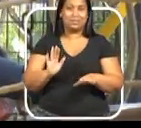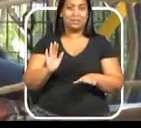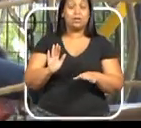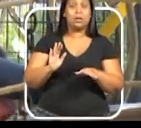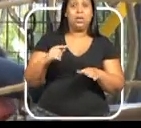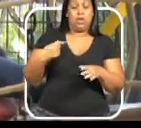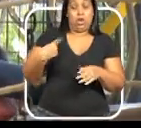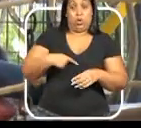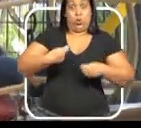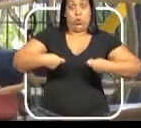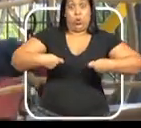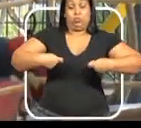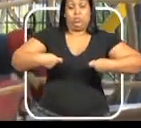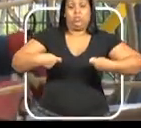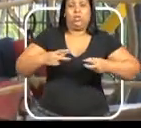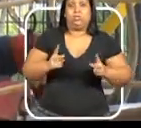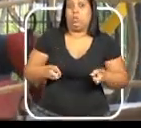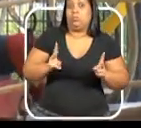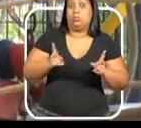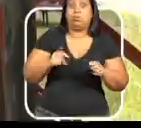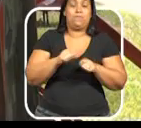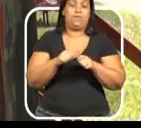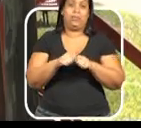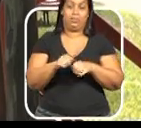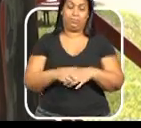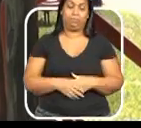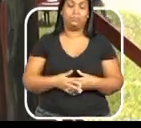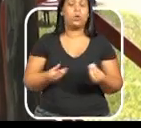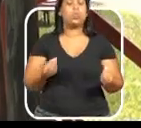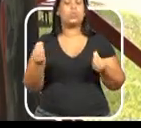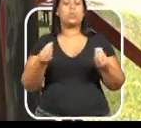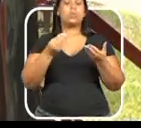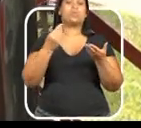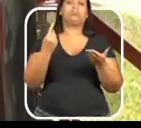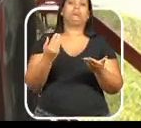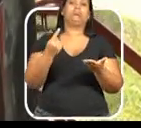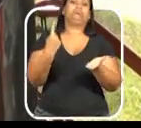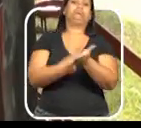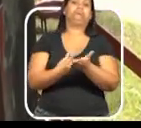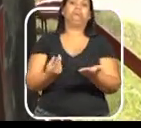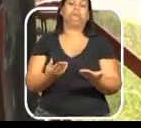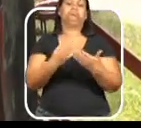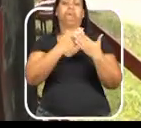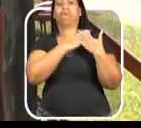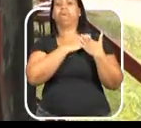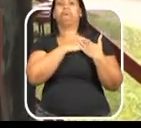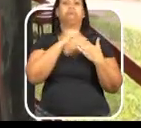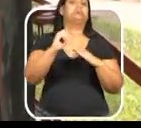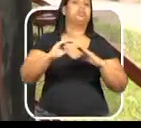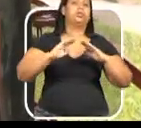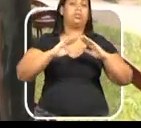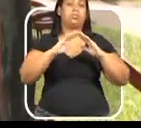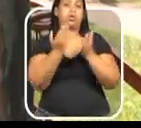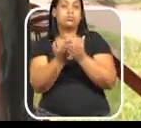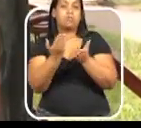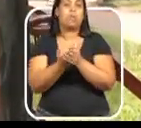a gente precisa ficar exercitando o tempo todo. Qual que é o papel da escola em relação à formação do ser